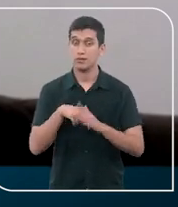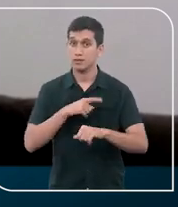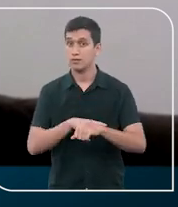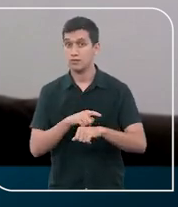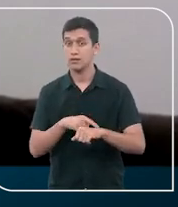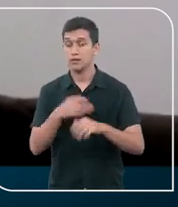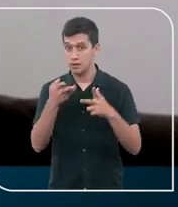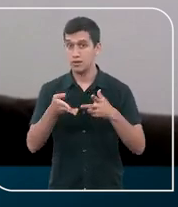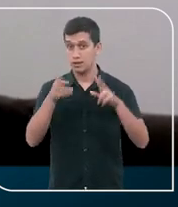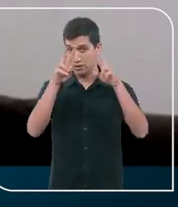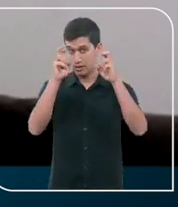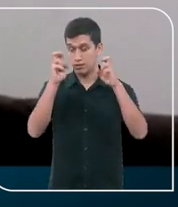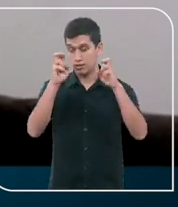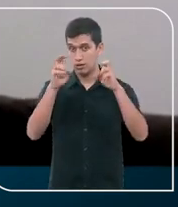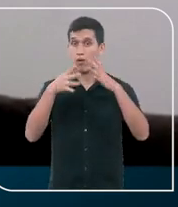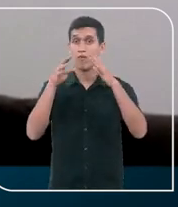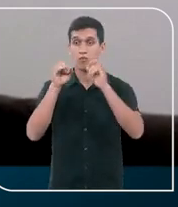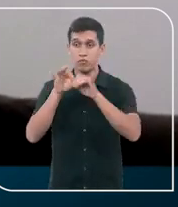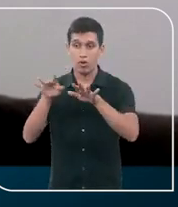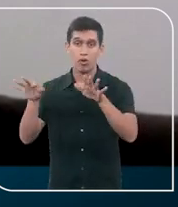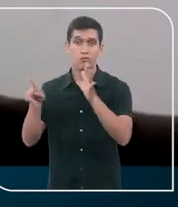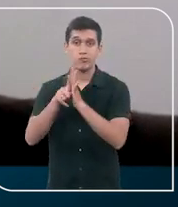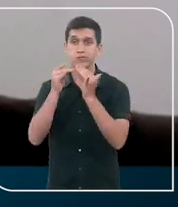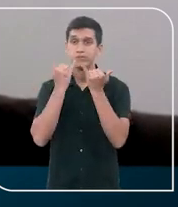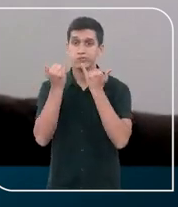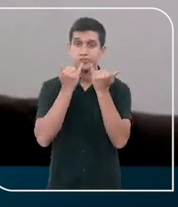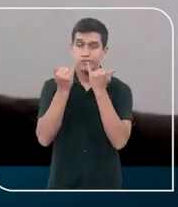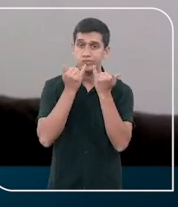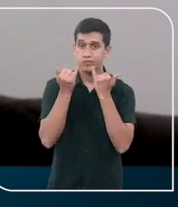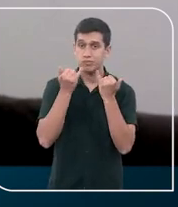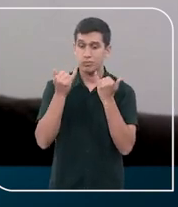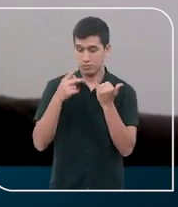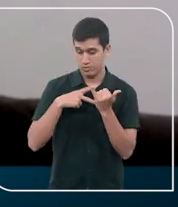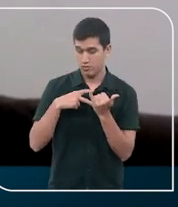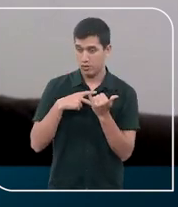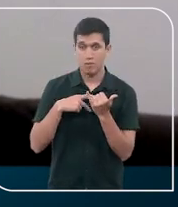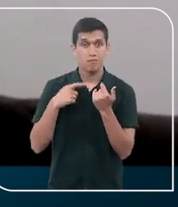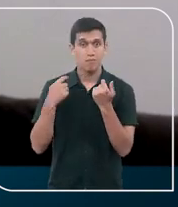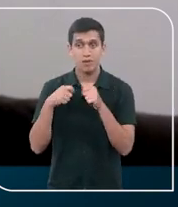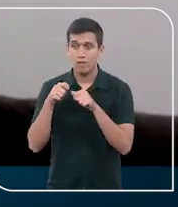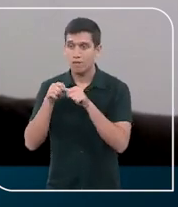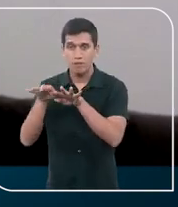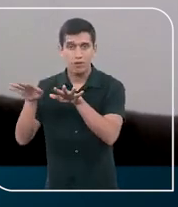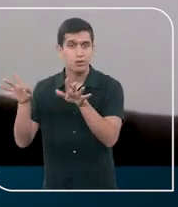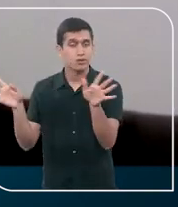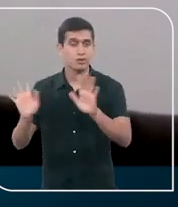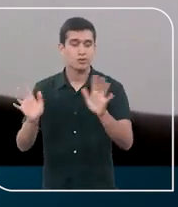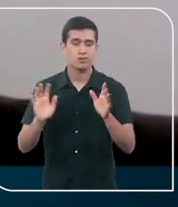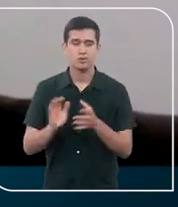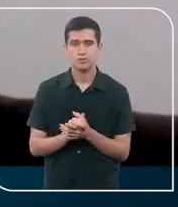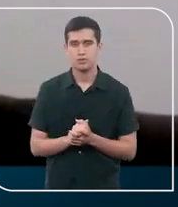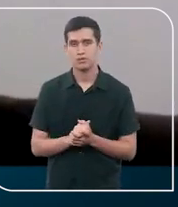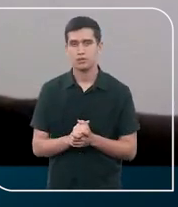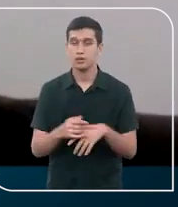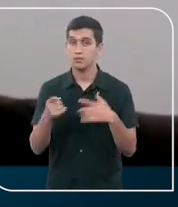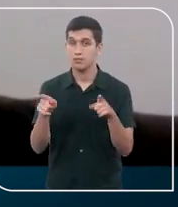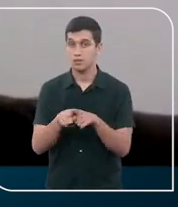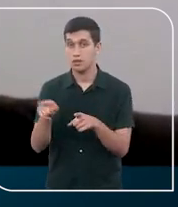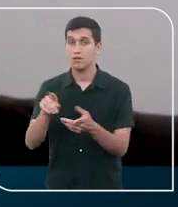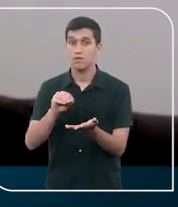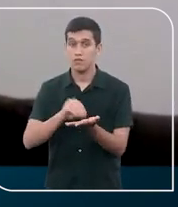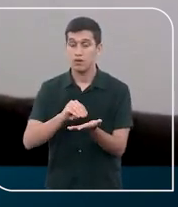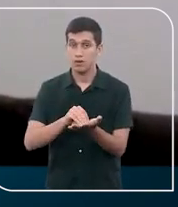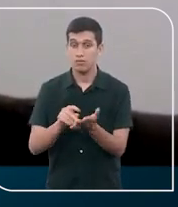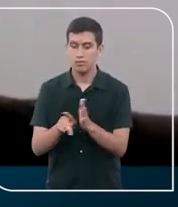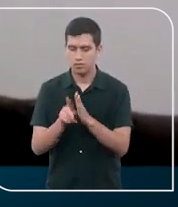tema. Então, a divulgação de dados privativos desnecessários, de forma com essa ausência de uma